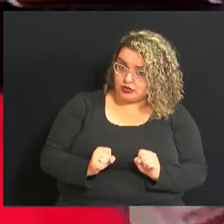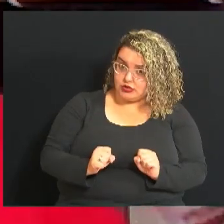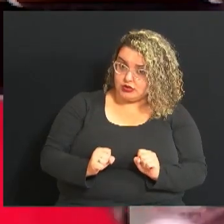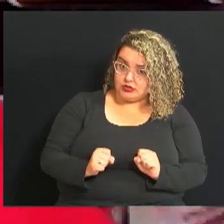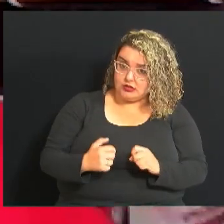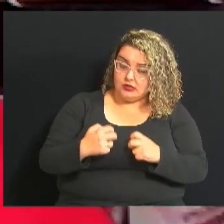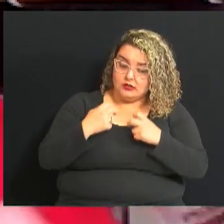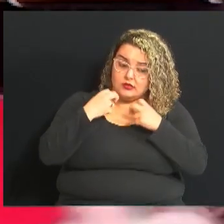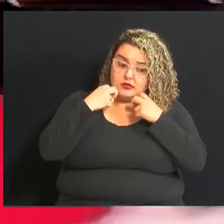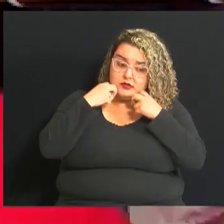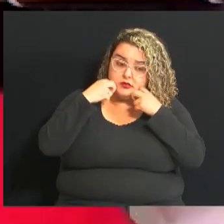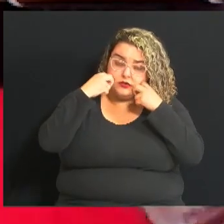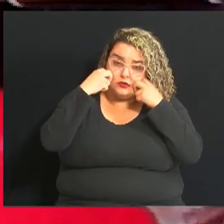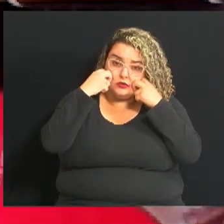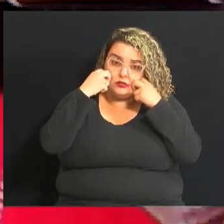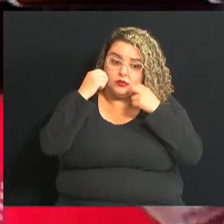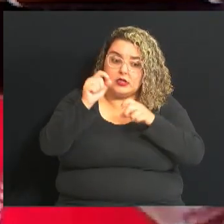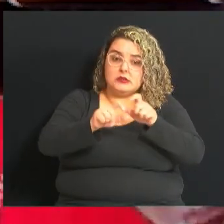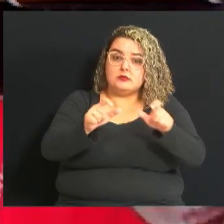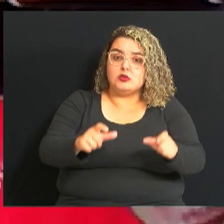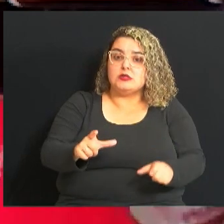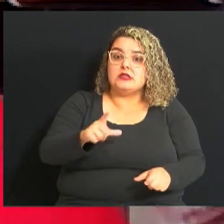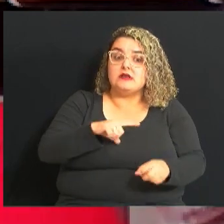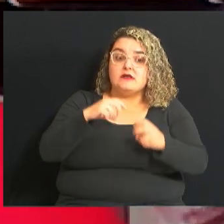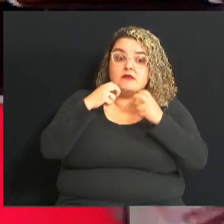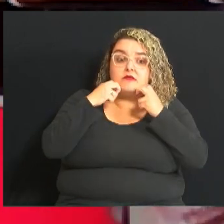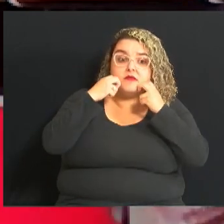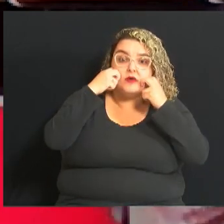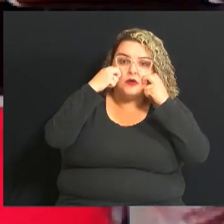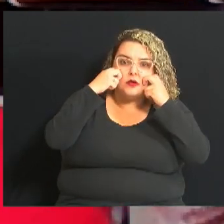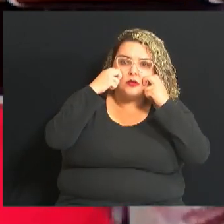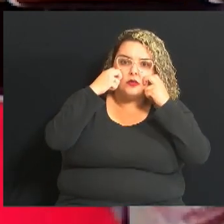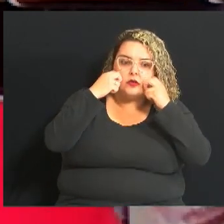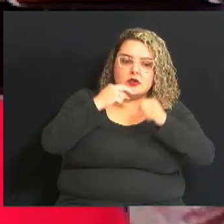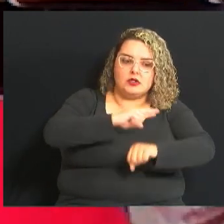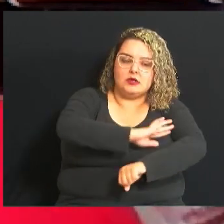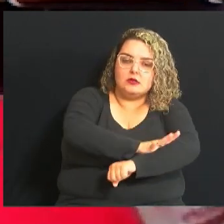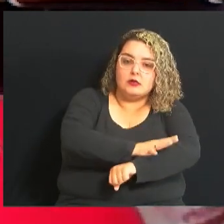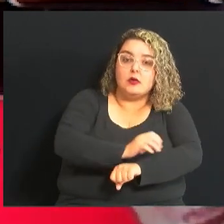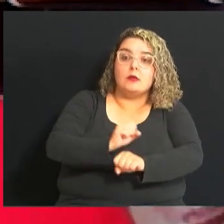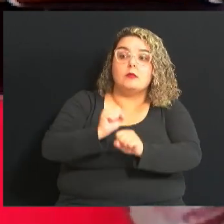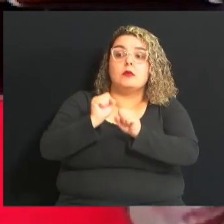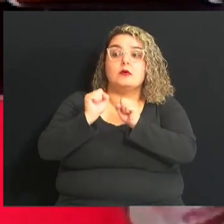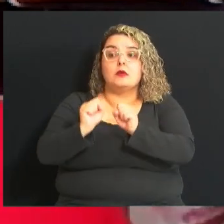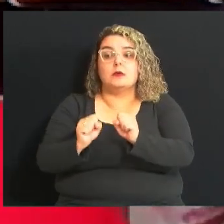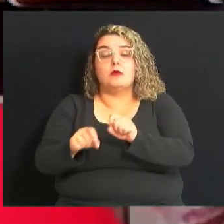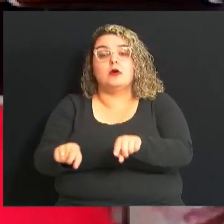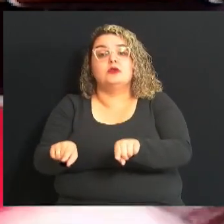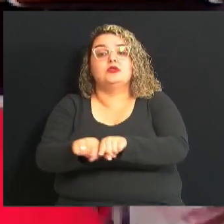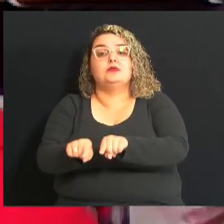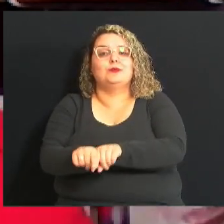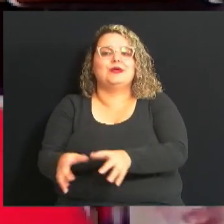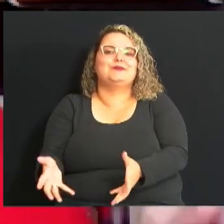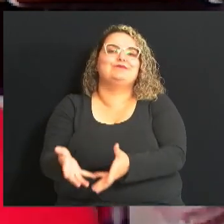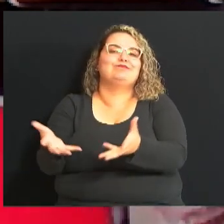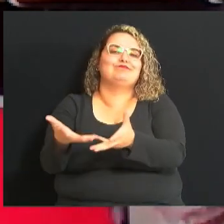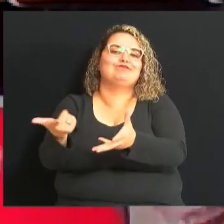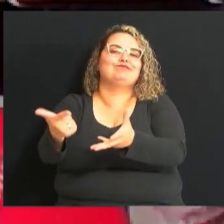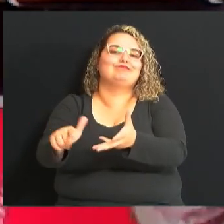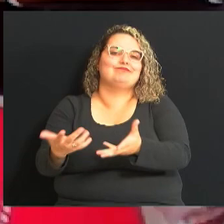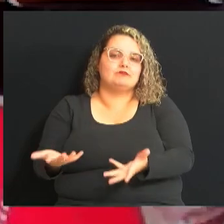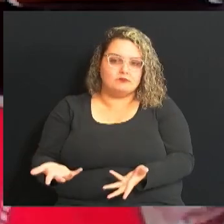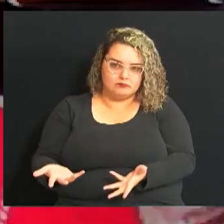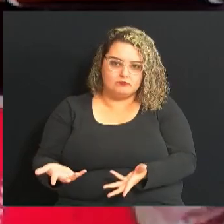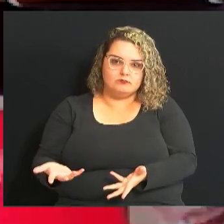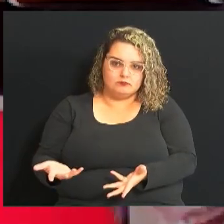constranger no sentido das pessoas terem vergonha, quanto ela pode incentivar, no sentido de